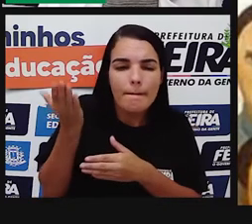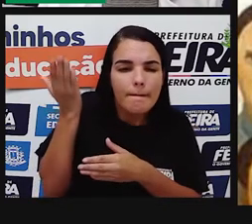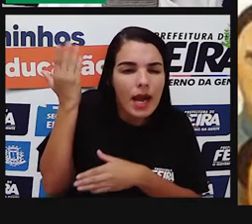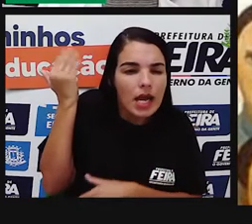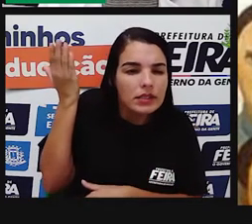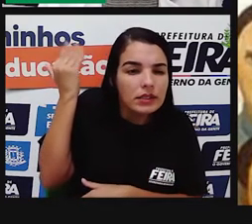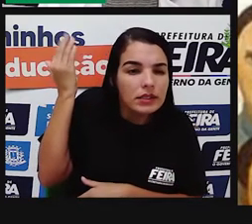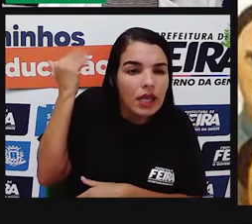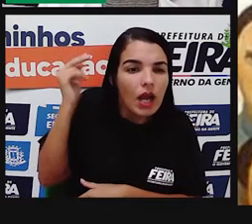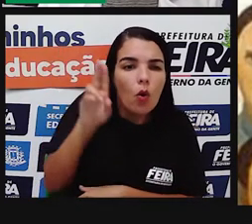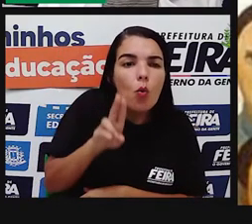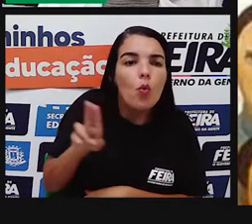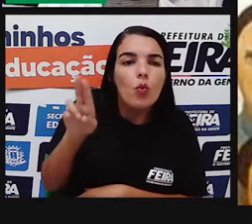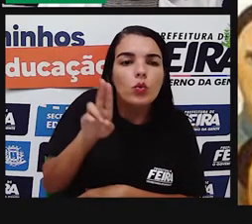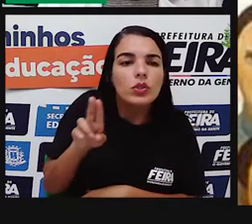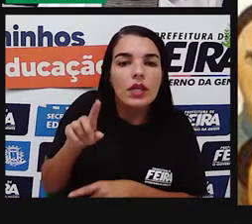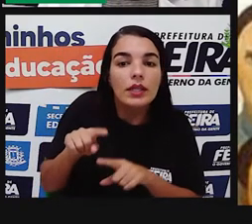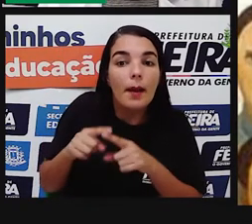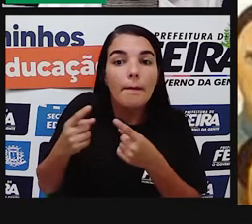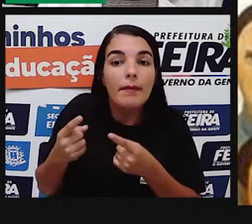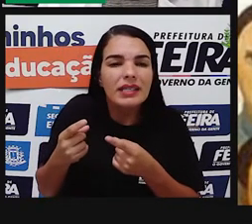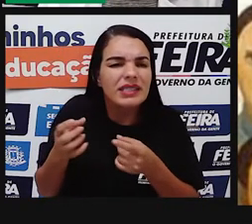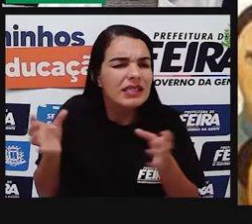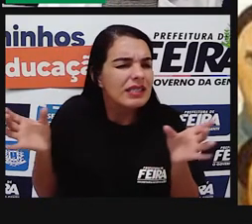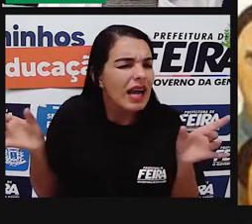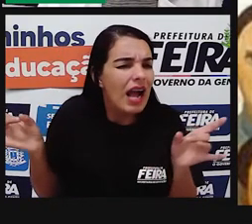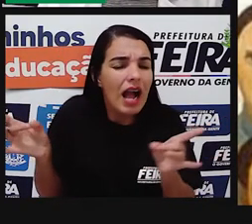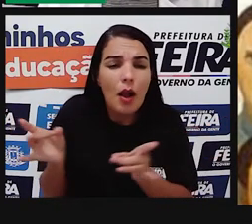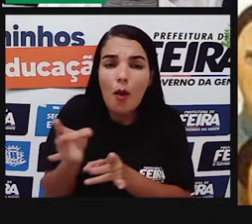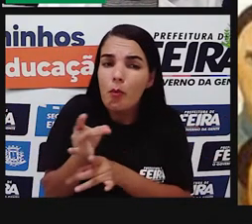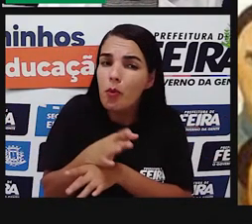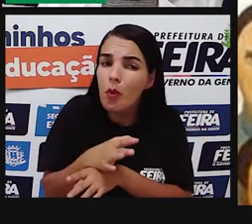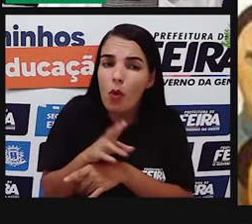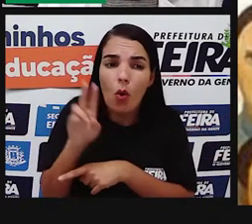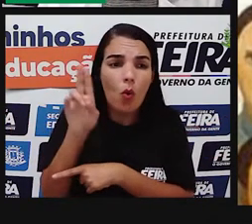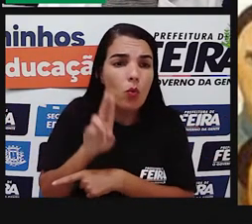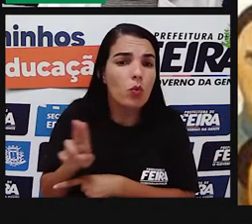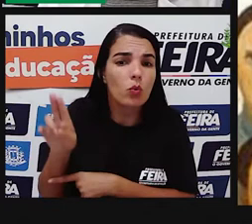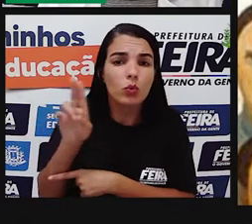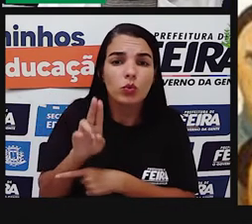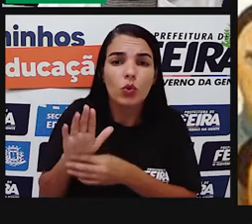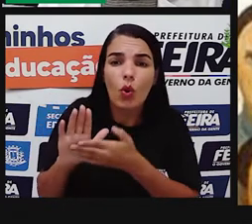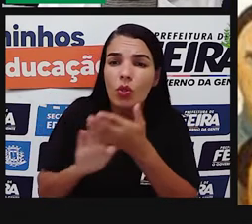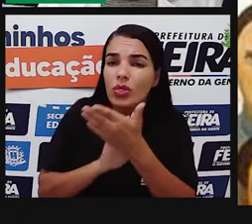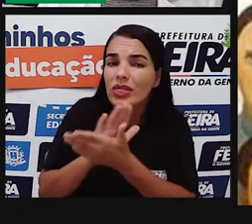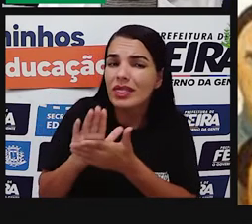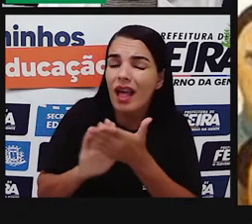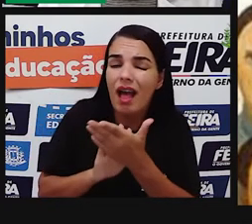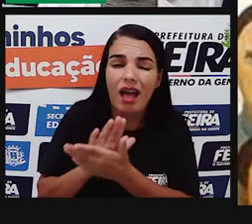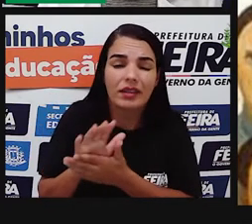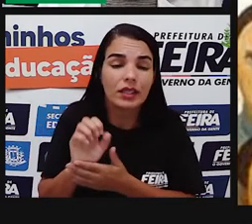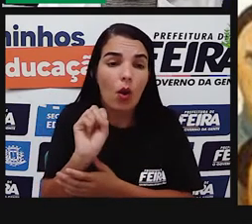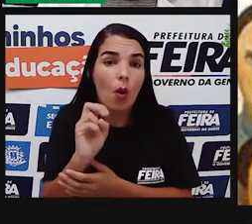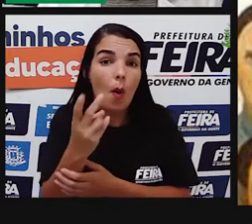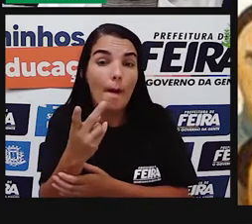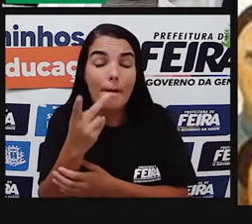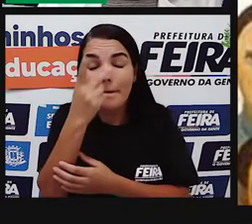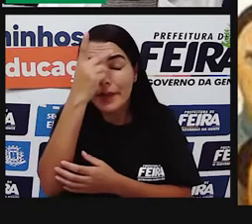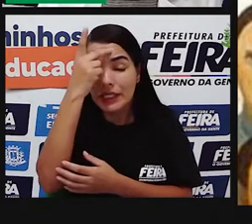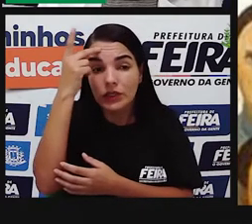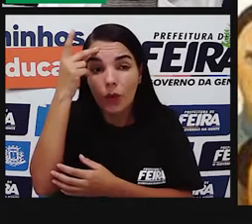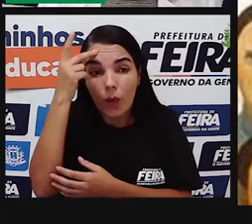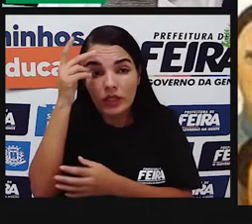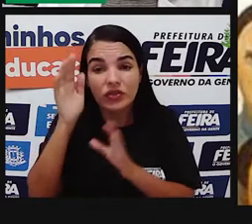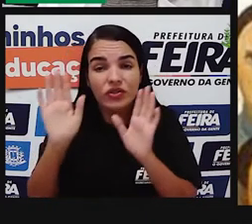passado, mas que caíram em desuso, não se usa mais, ou se usa pouco, ou as pessoas mais velhas